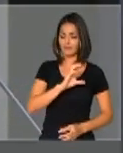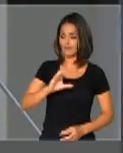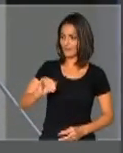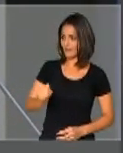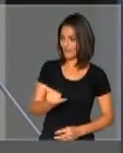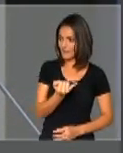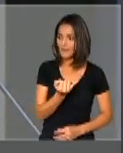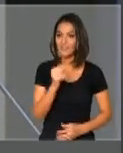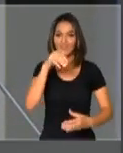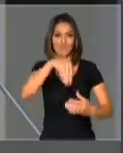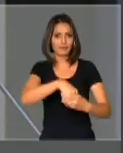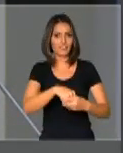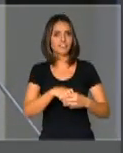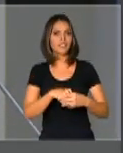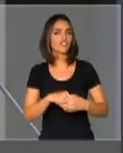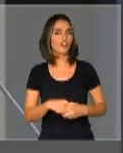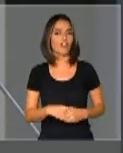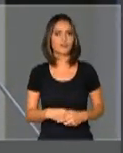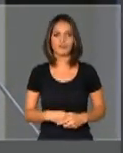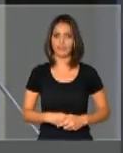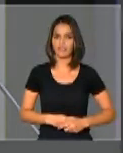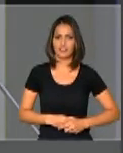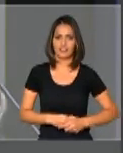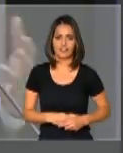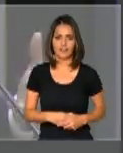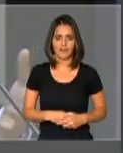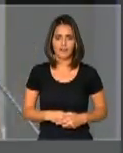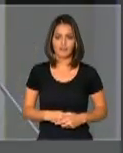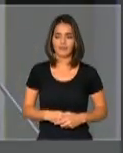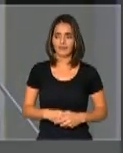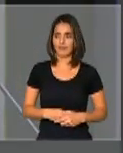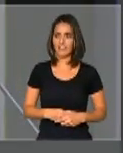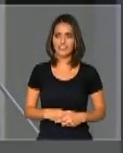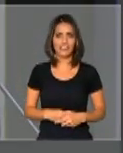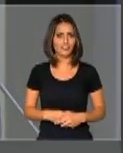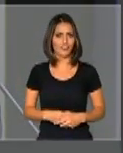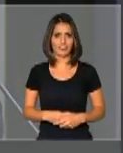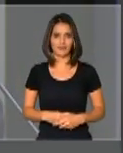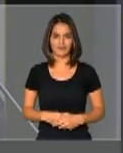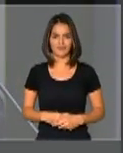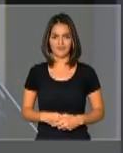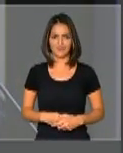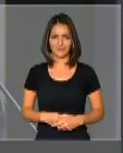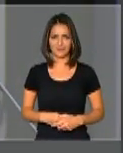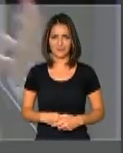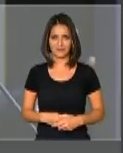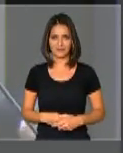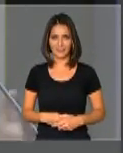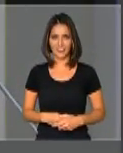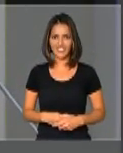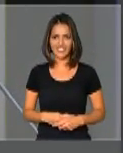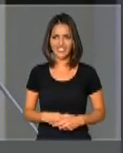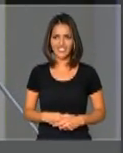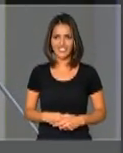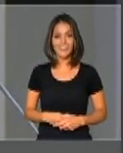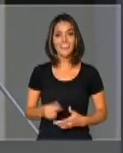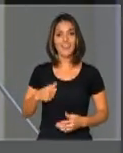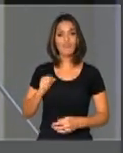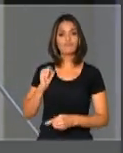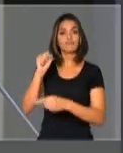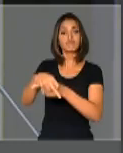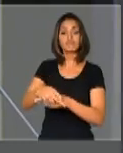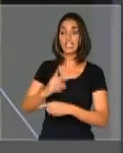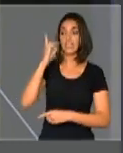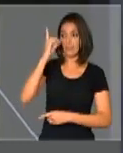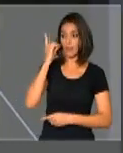O debate que nós alimentávamos e esperávamos era que o ministro pudesse convencer a Câmara